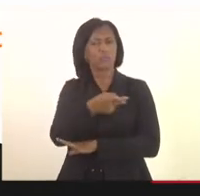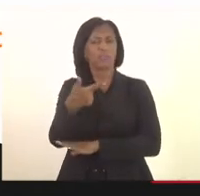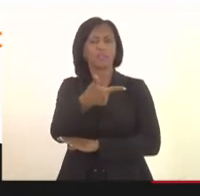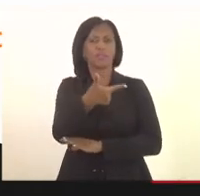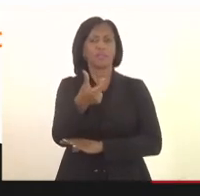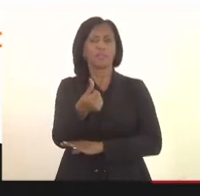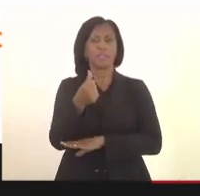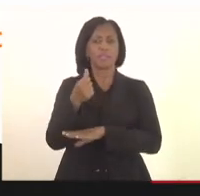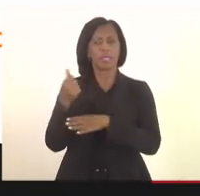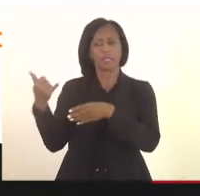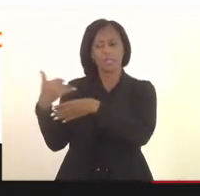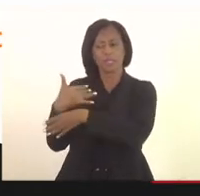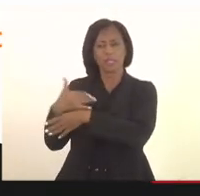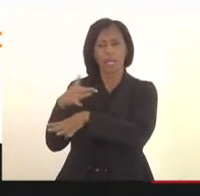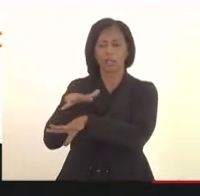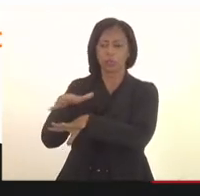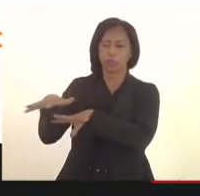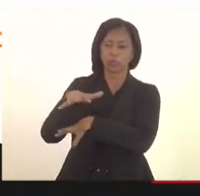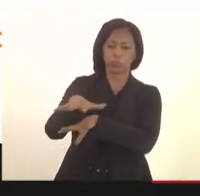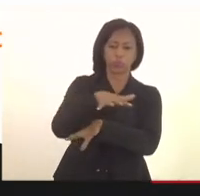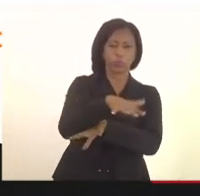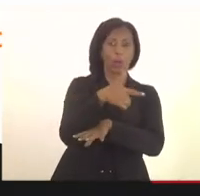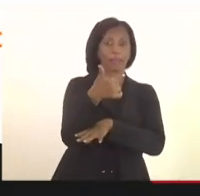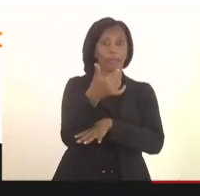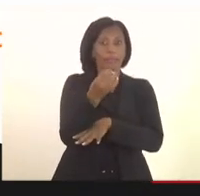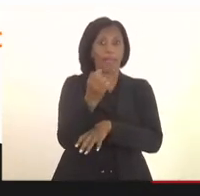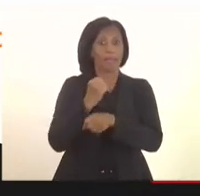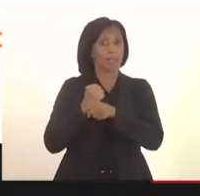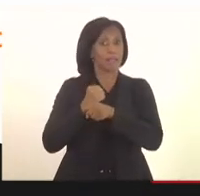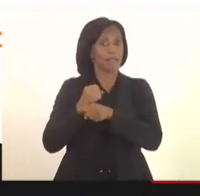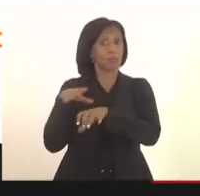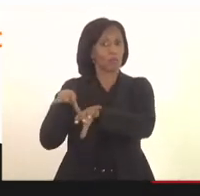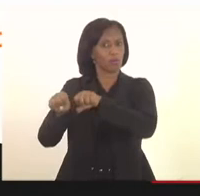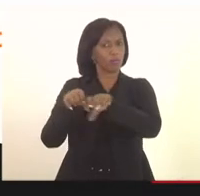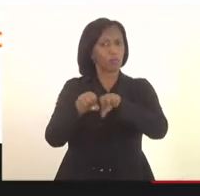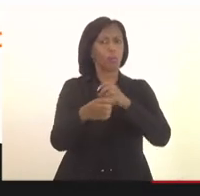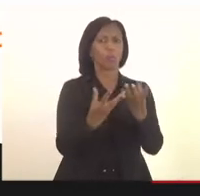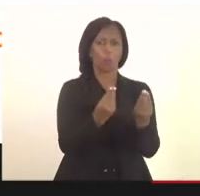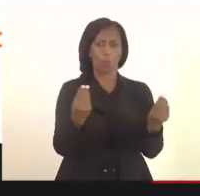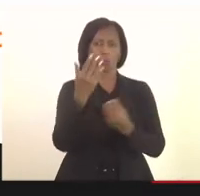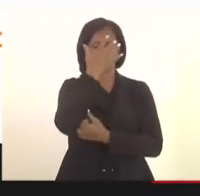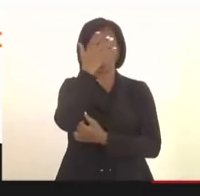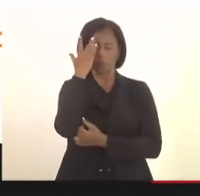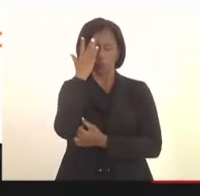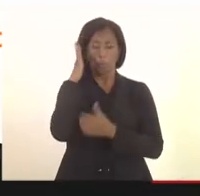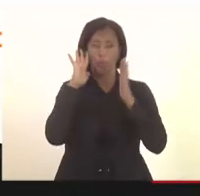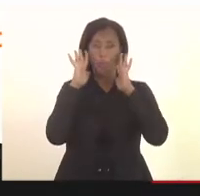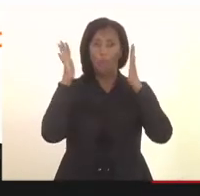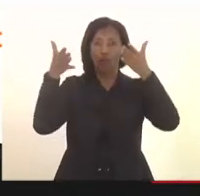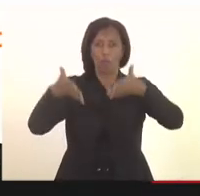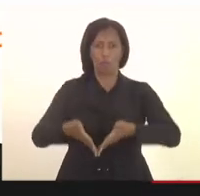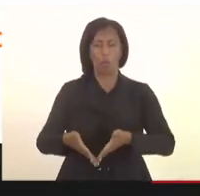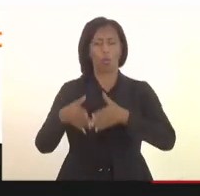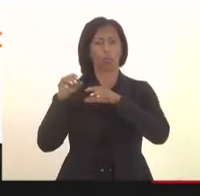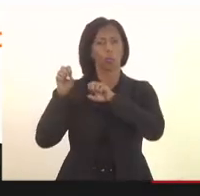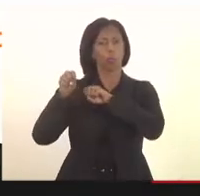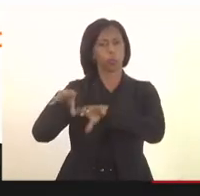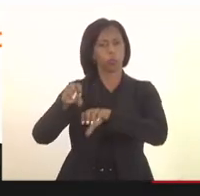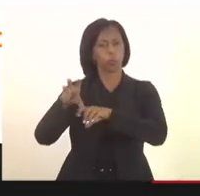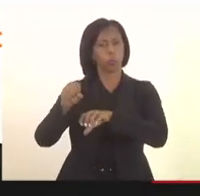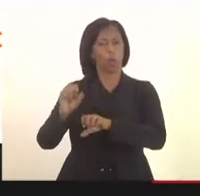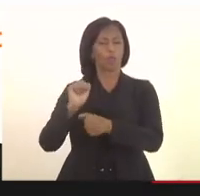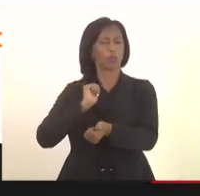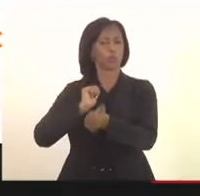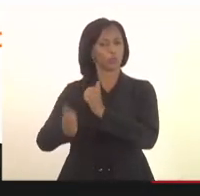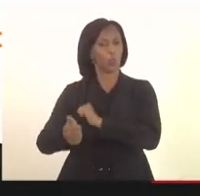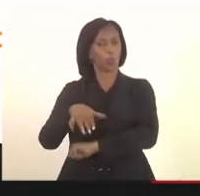25 mil pessoas em 10 anos de atuação, além de outros projetos com foco em meio ambiente, educação, esporte e cultura,